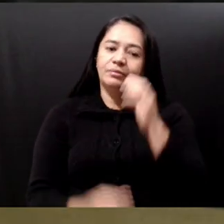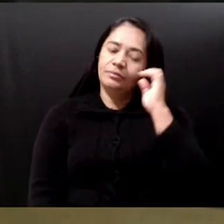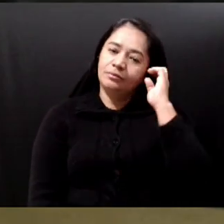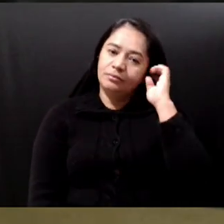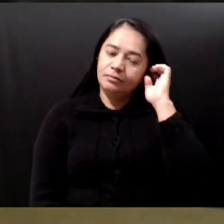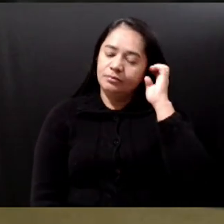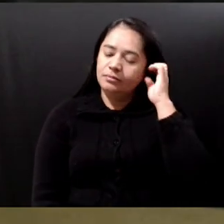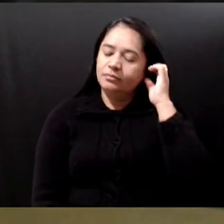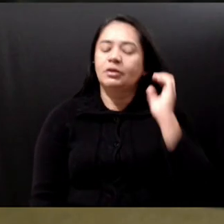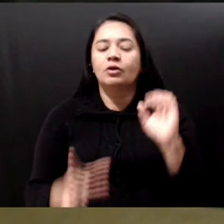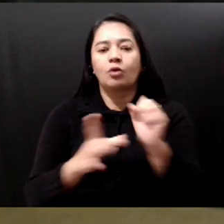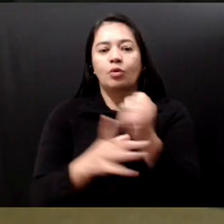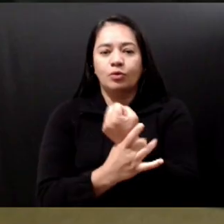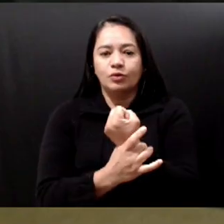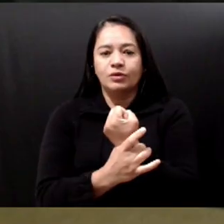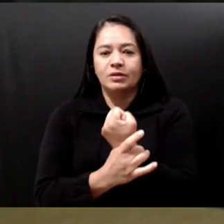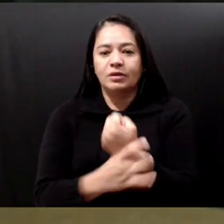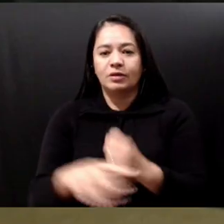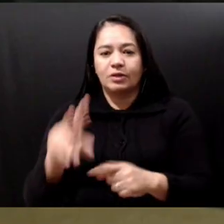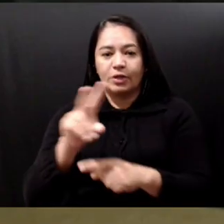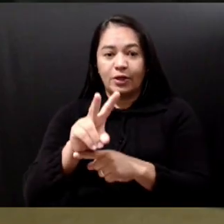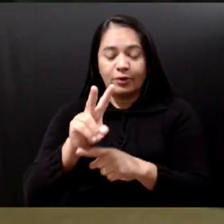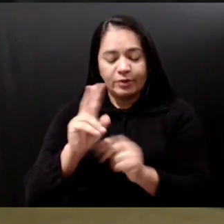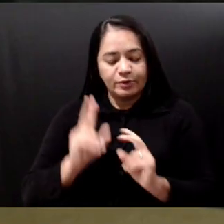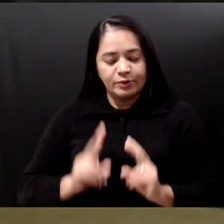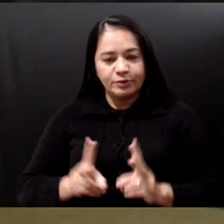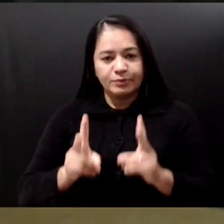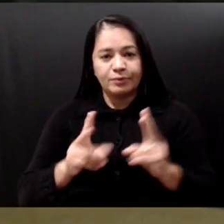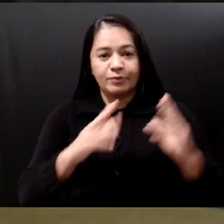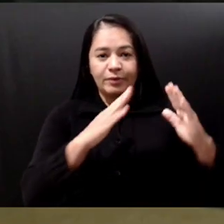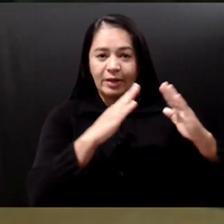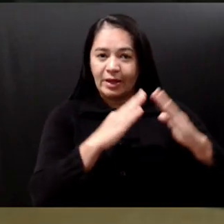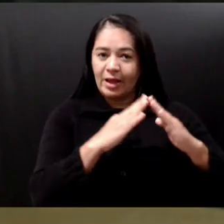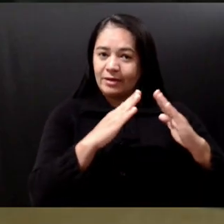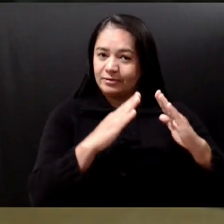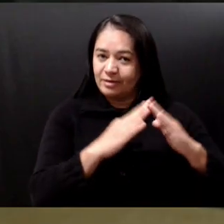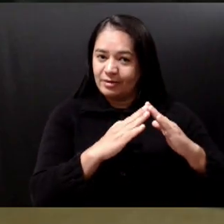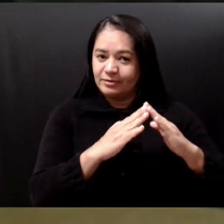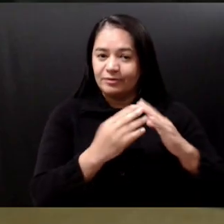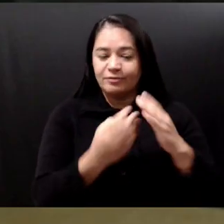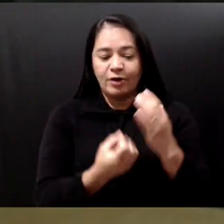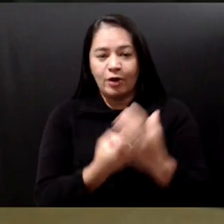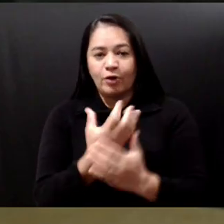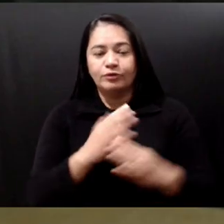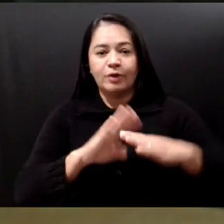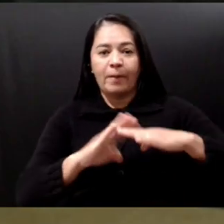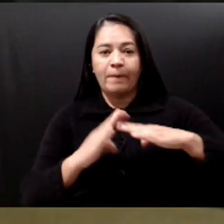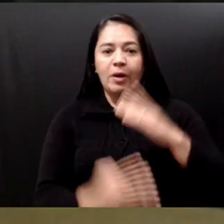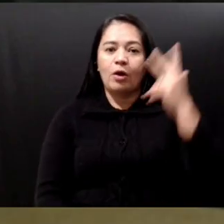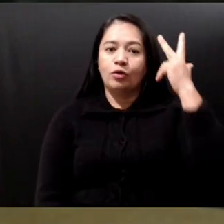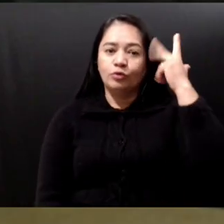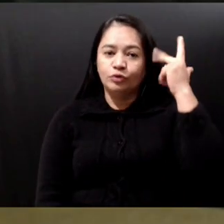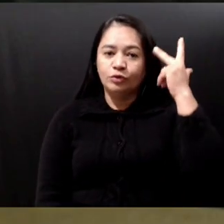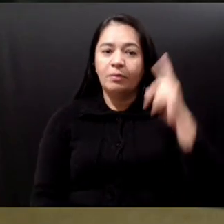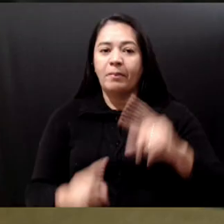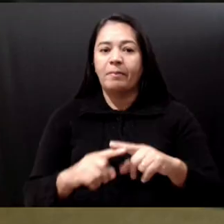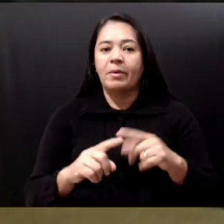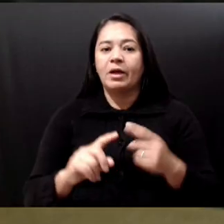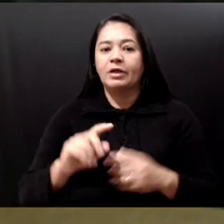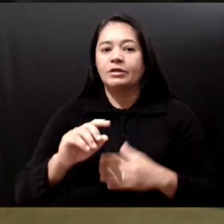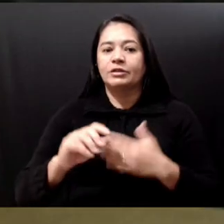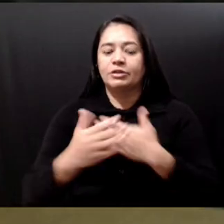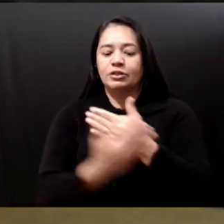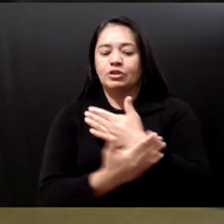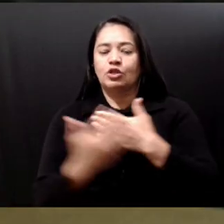e cuidado contínuo. As casas-lar serão instaladas em bairros comuns, sem sinalização externa. Esse modelo